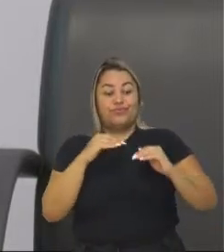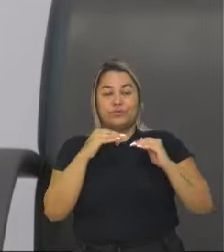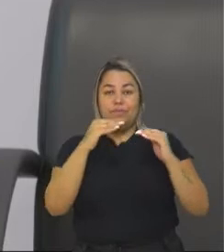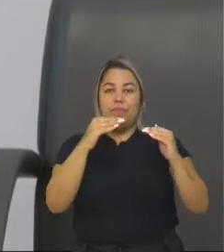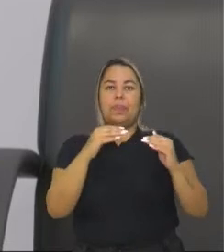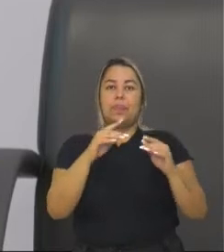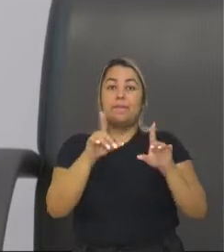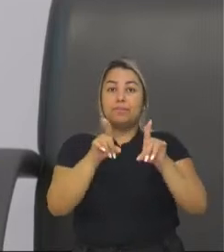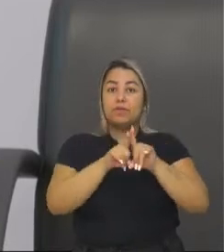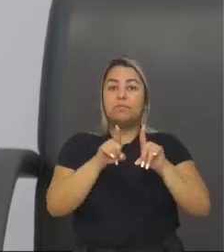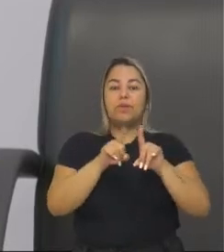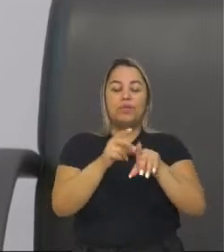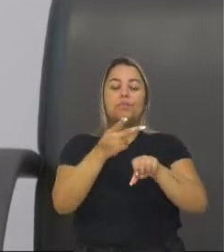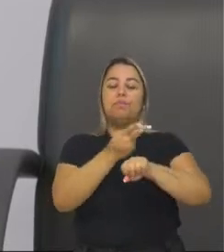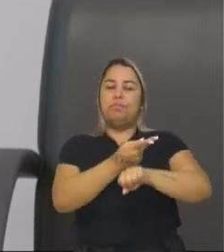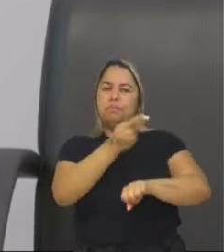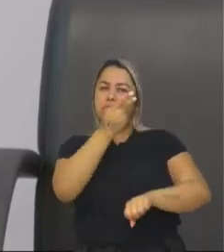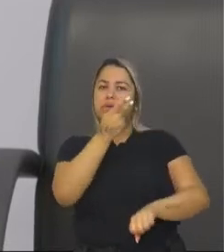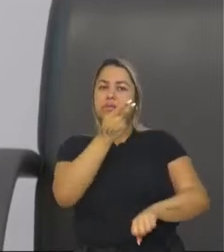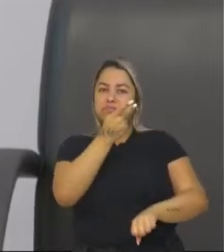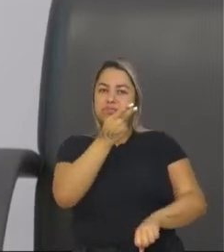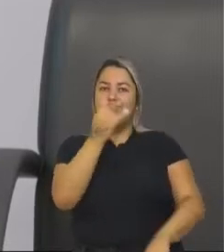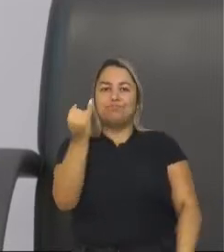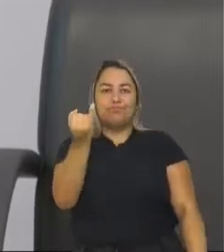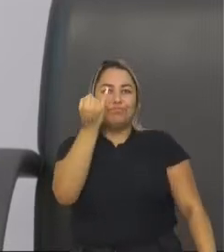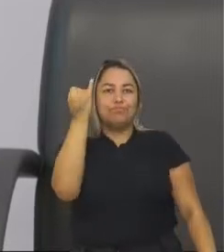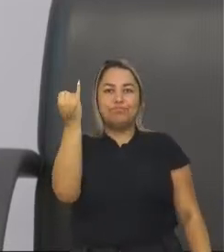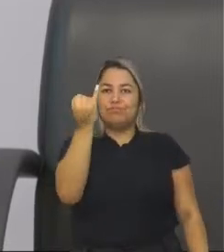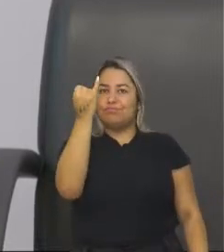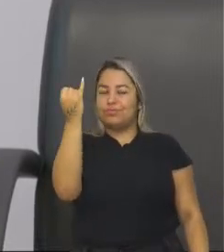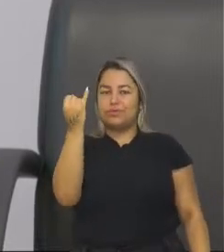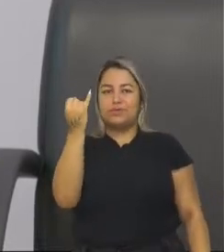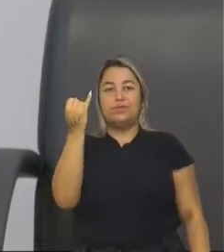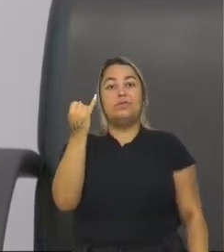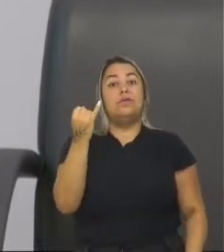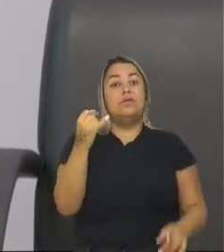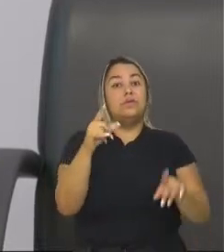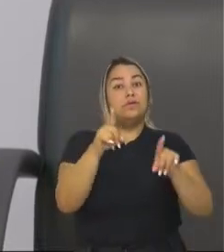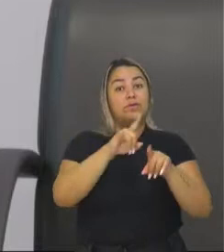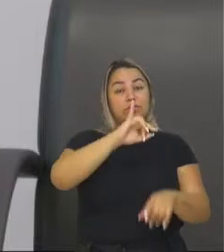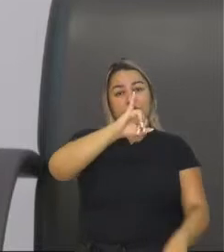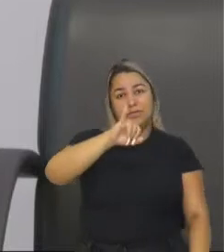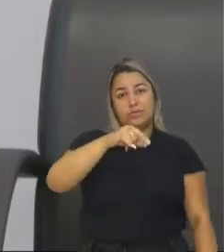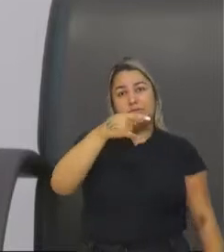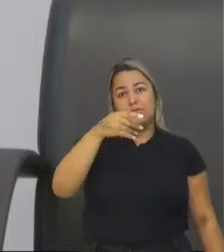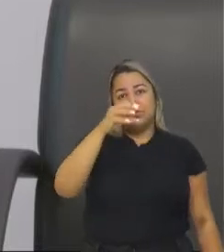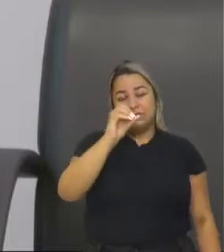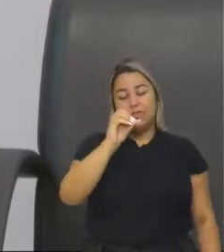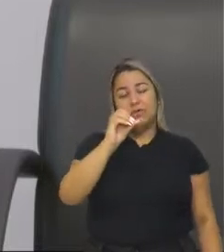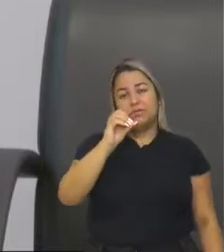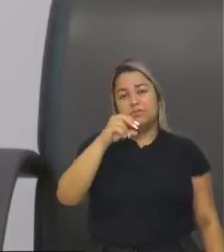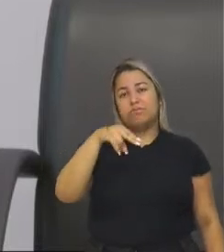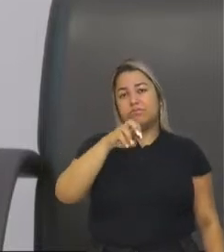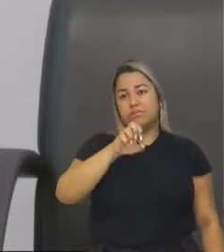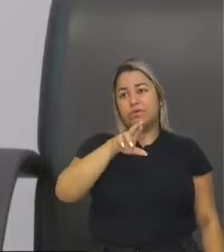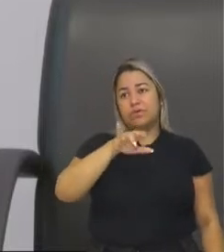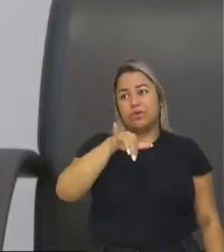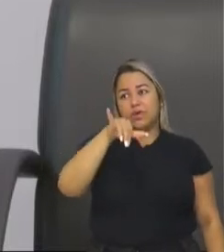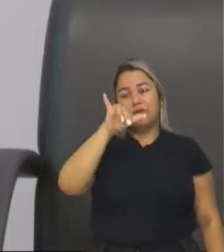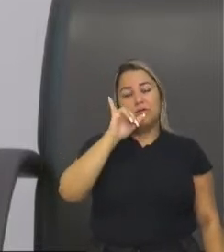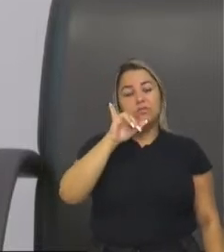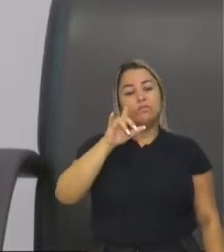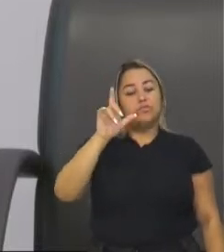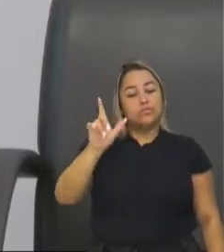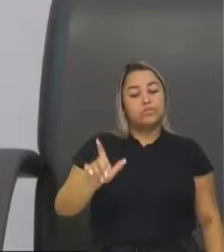Porque esse é um prêmio muito importante. E o João Neri, ele é o nosso ancestral,